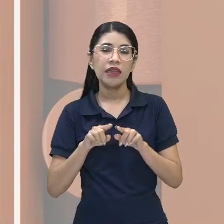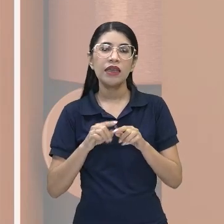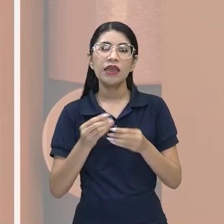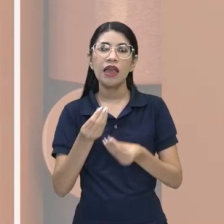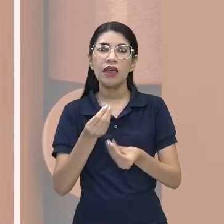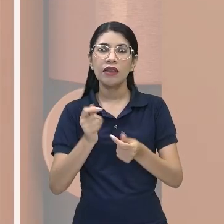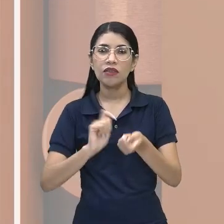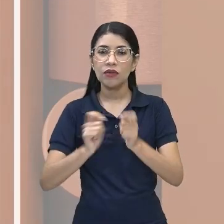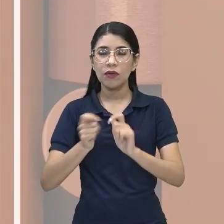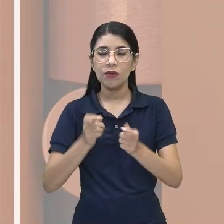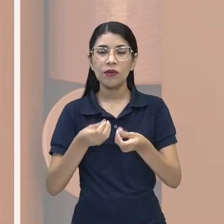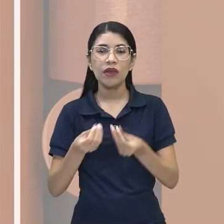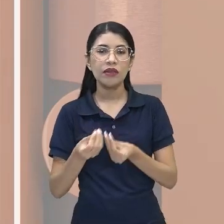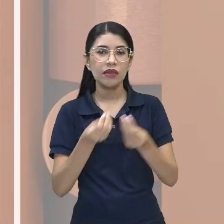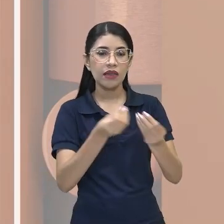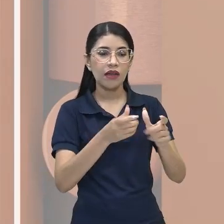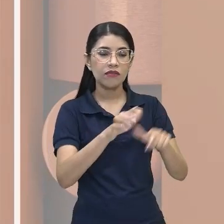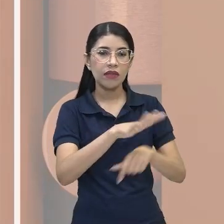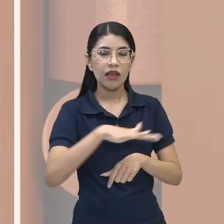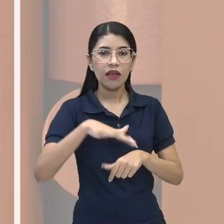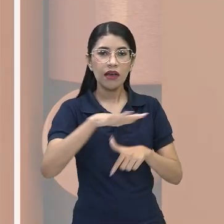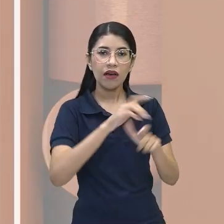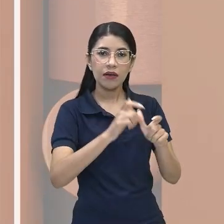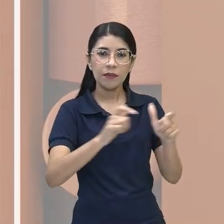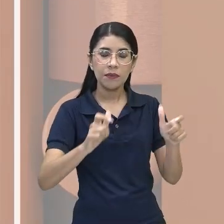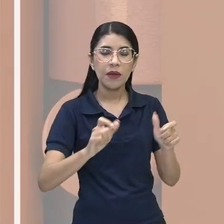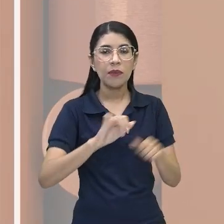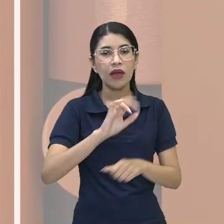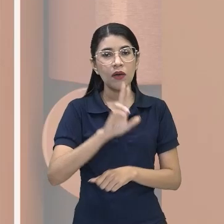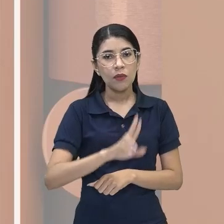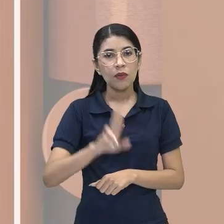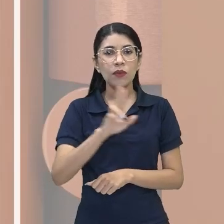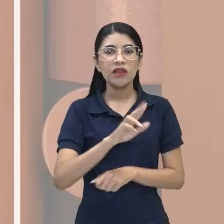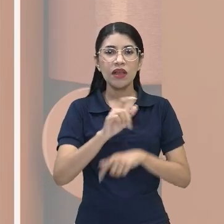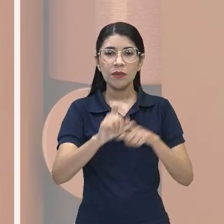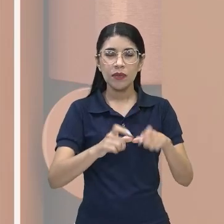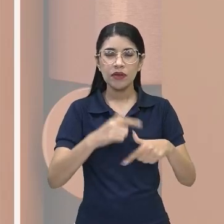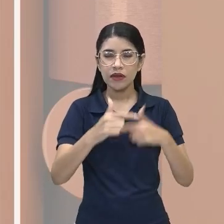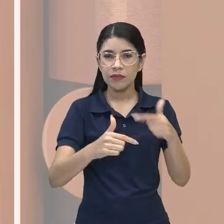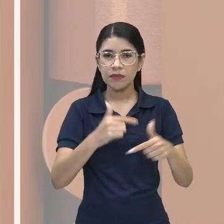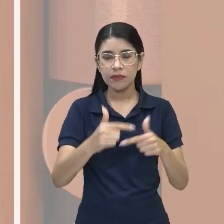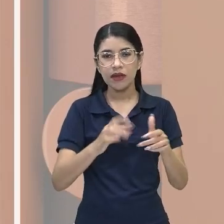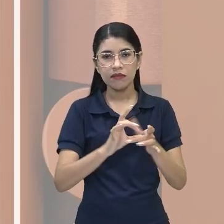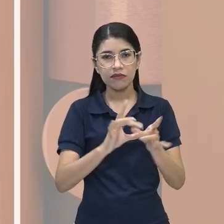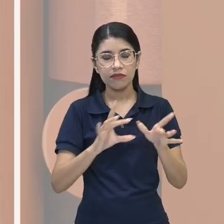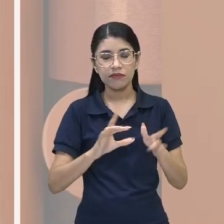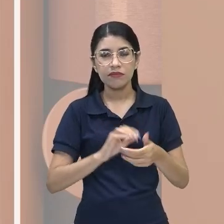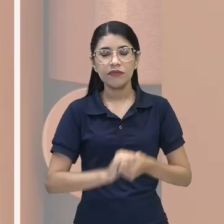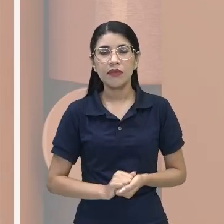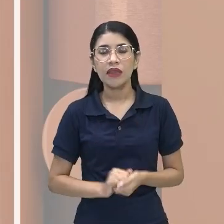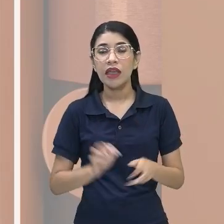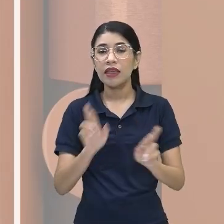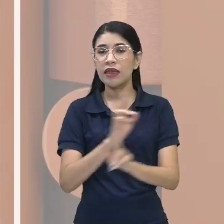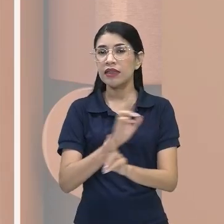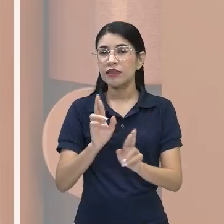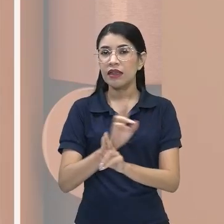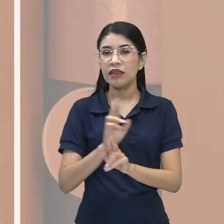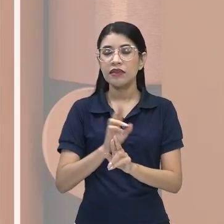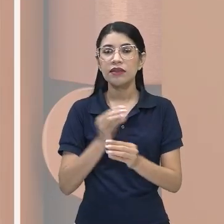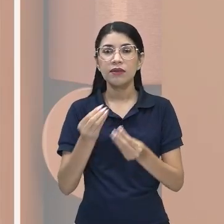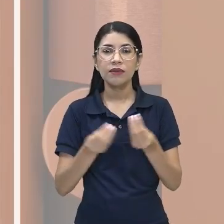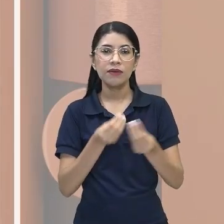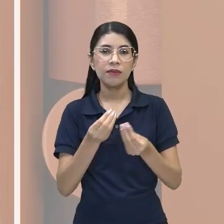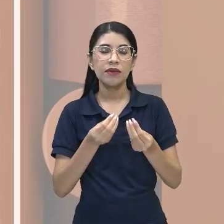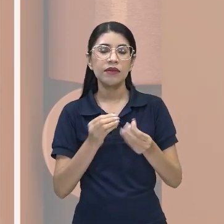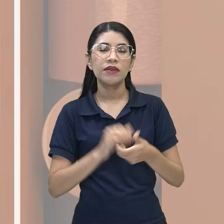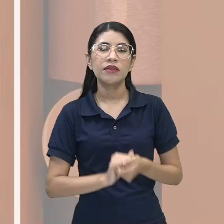para tomar conta e para explorar, de certa forma, através da servidão. Essa relação entre um servo, um